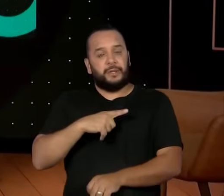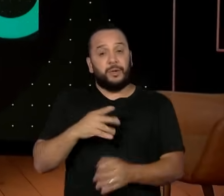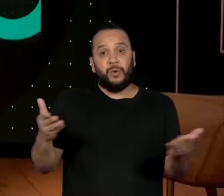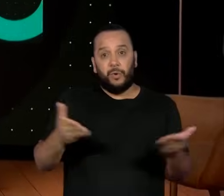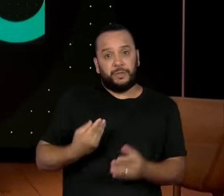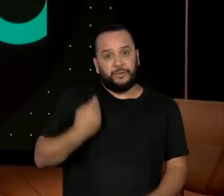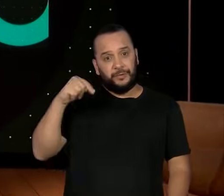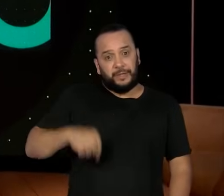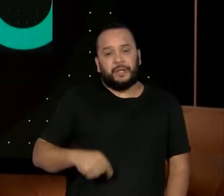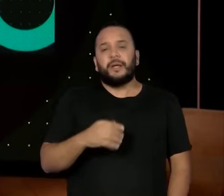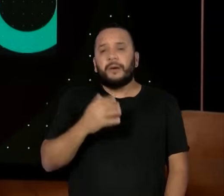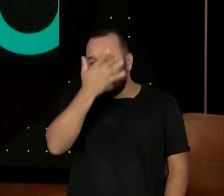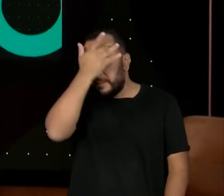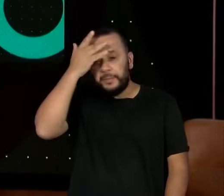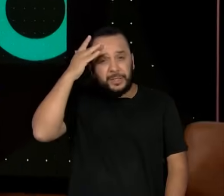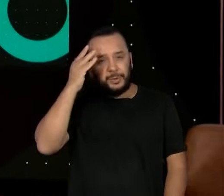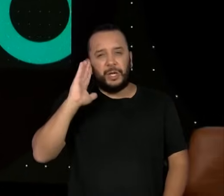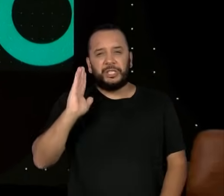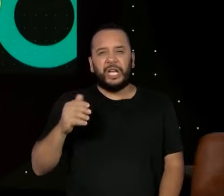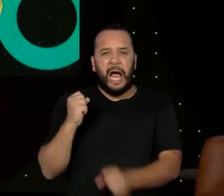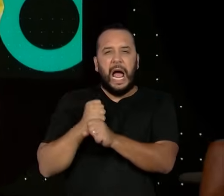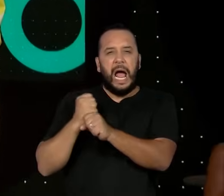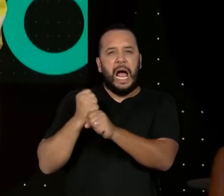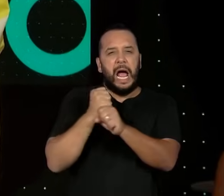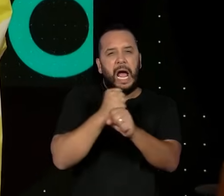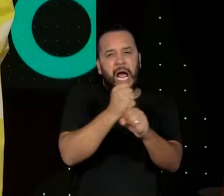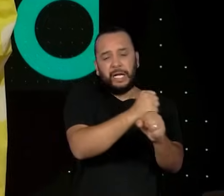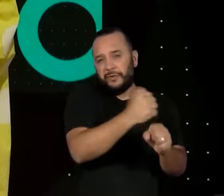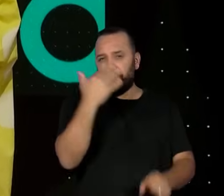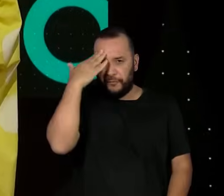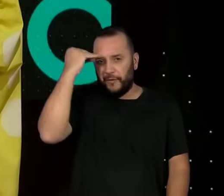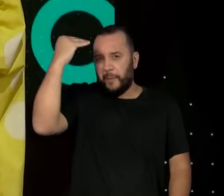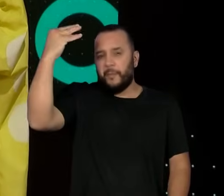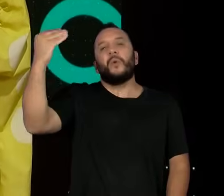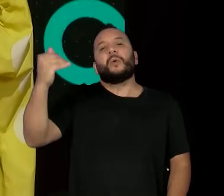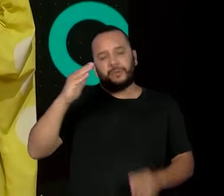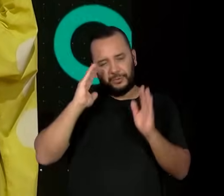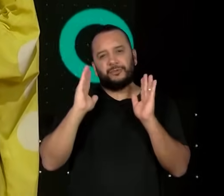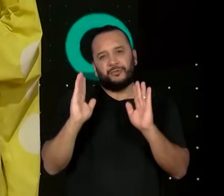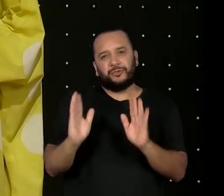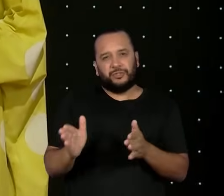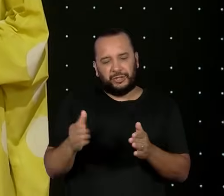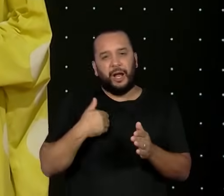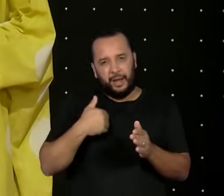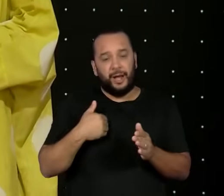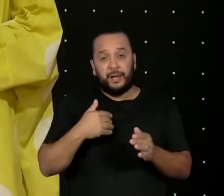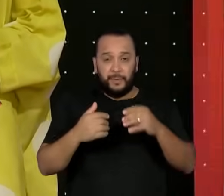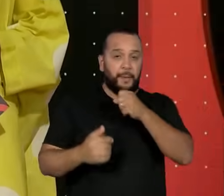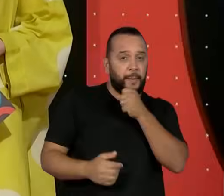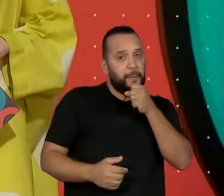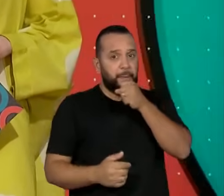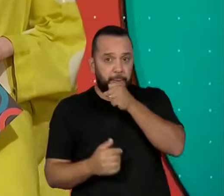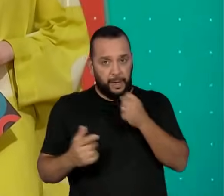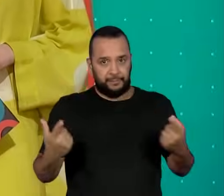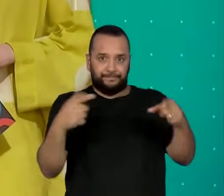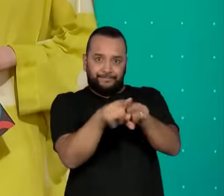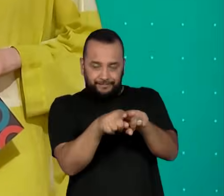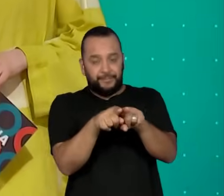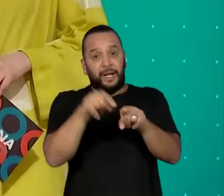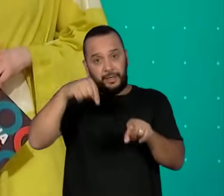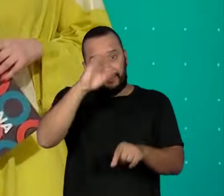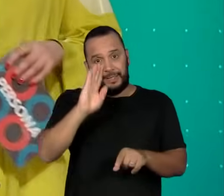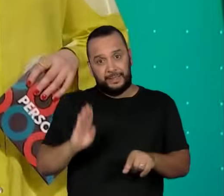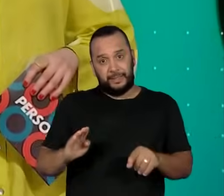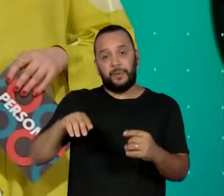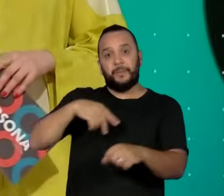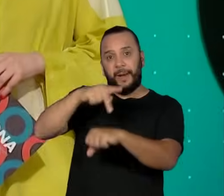receber no Persona uma pessoa que há décadas tem o seu nome ligado a inúmeros artistas nacionais e internacionais. Ele é uma